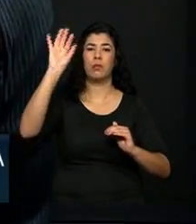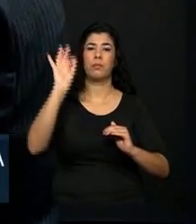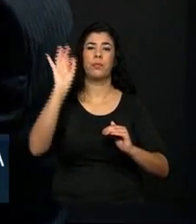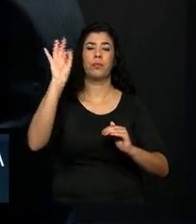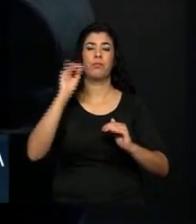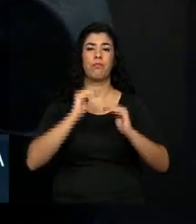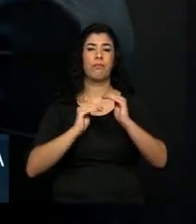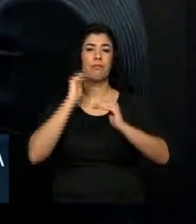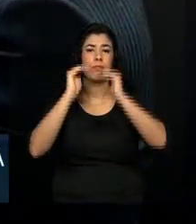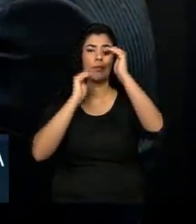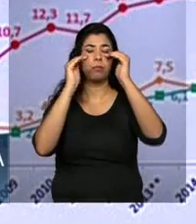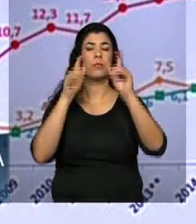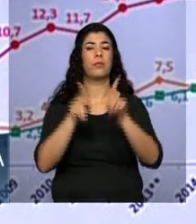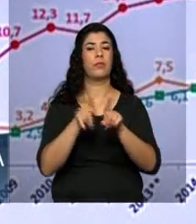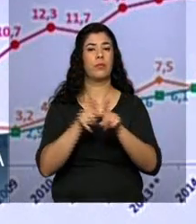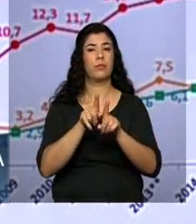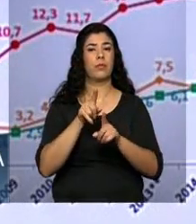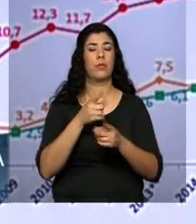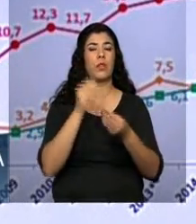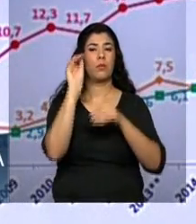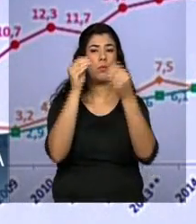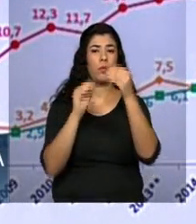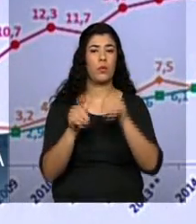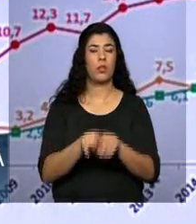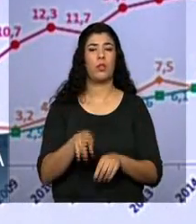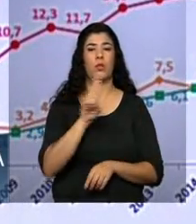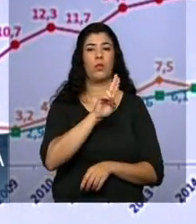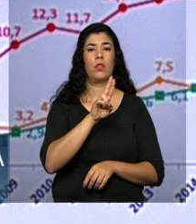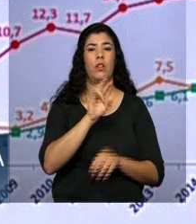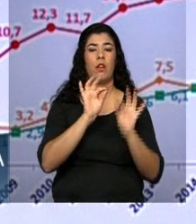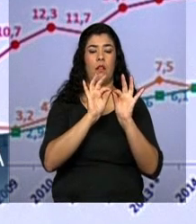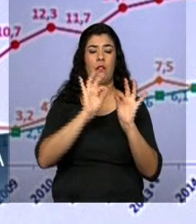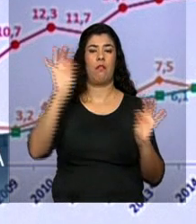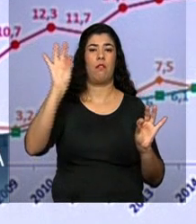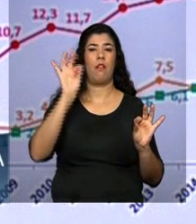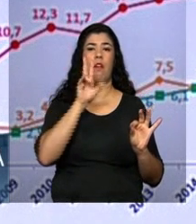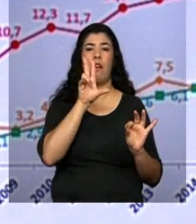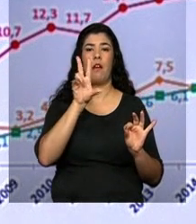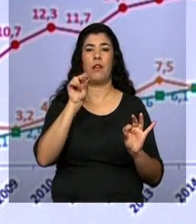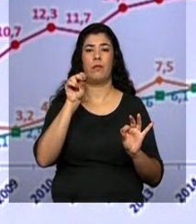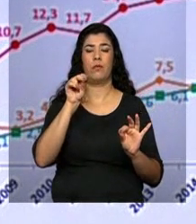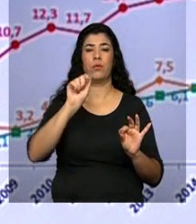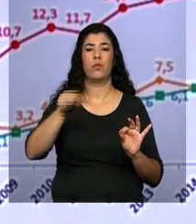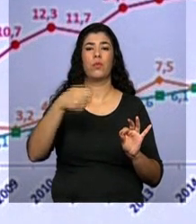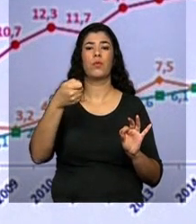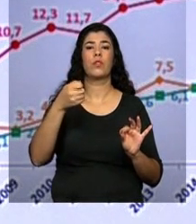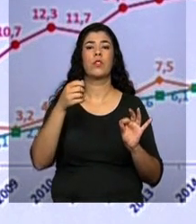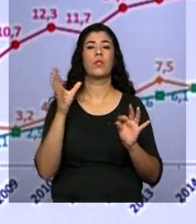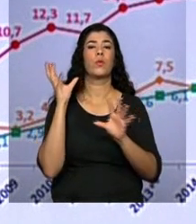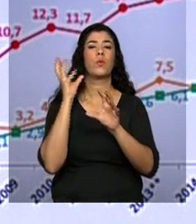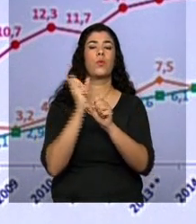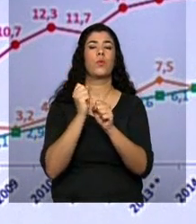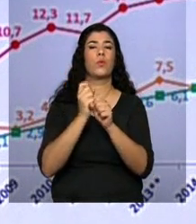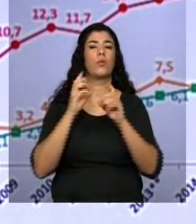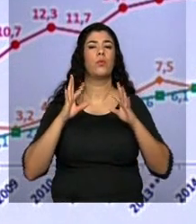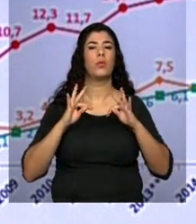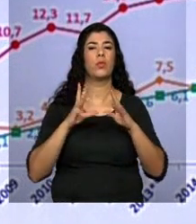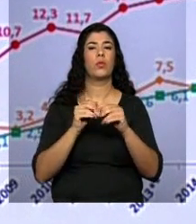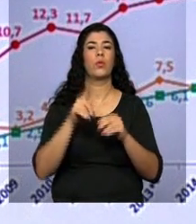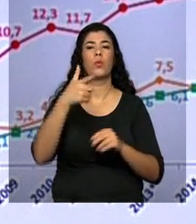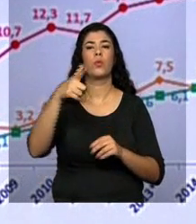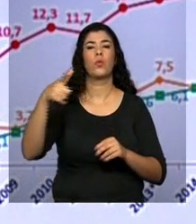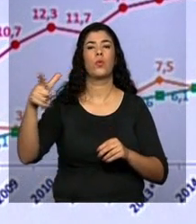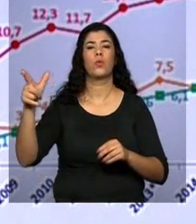recursos então eh a a linha azul é o montante é o somatório de todos esses eh